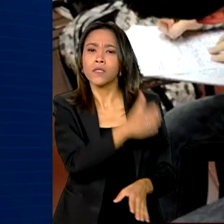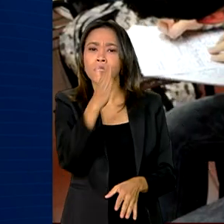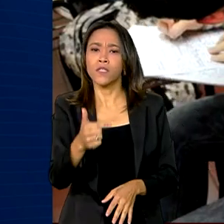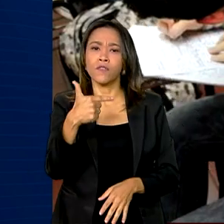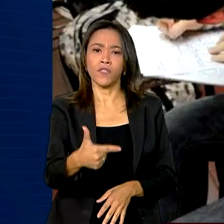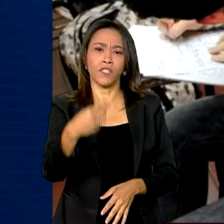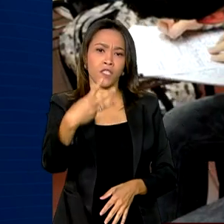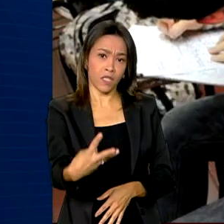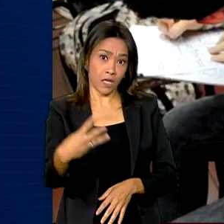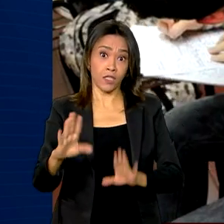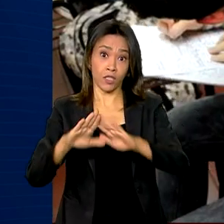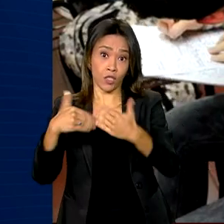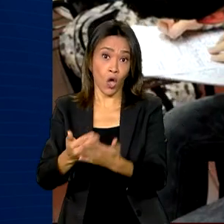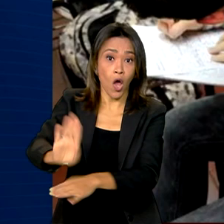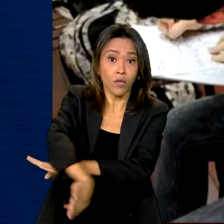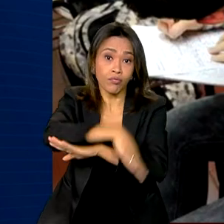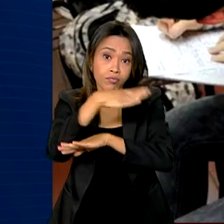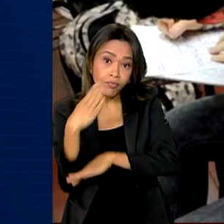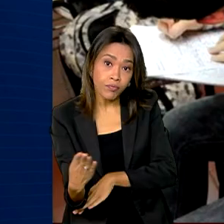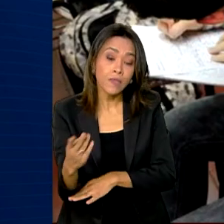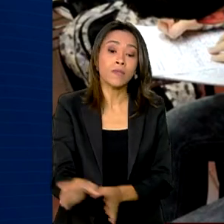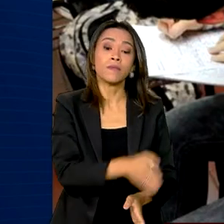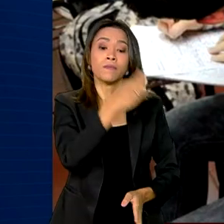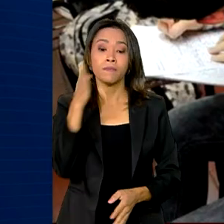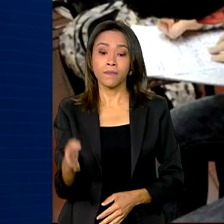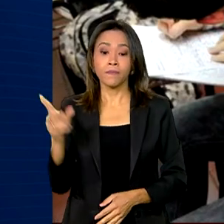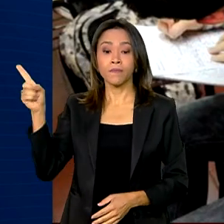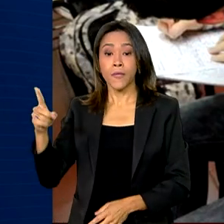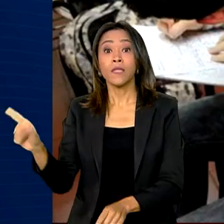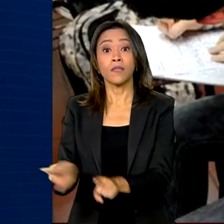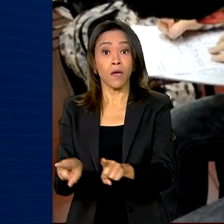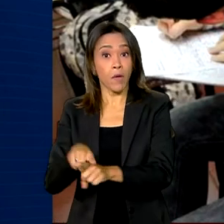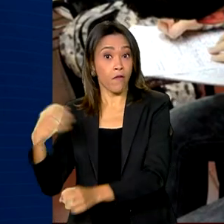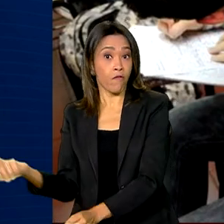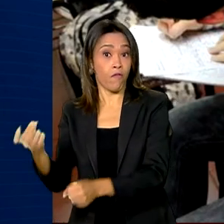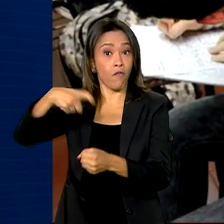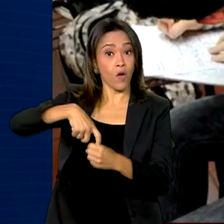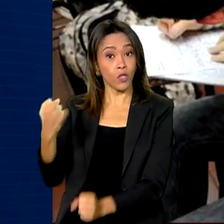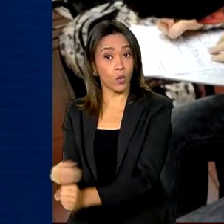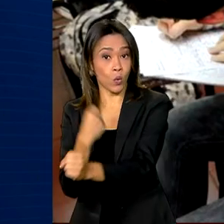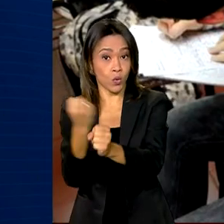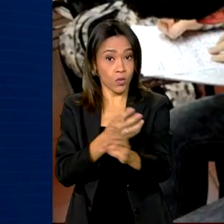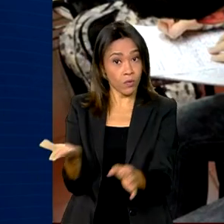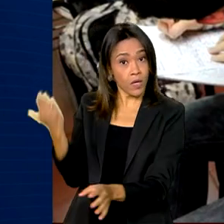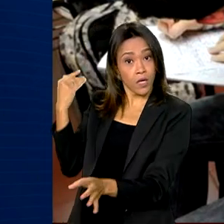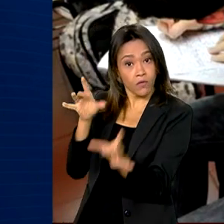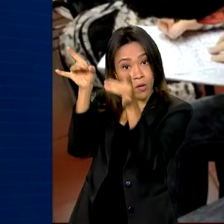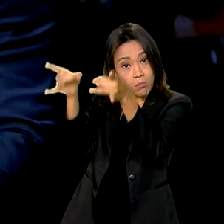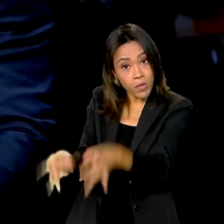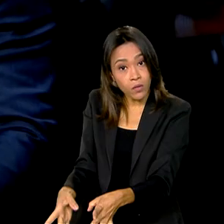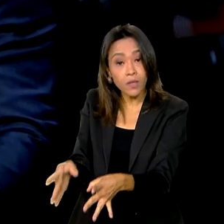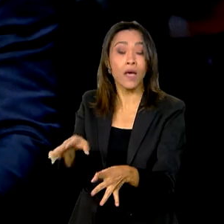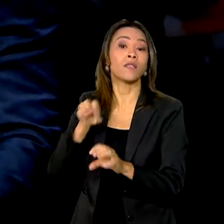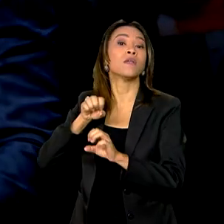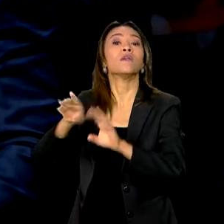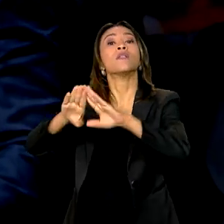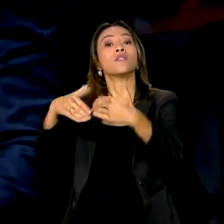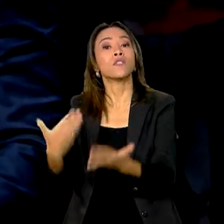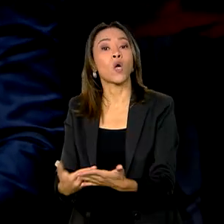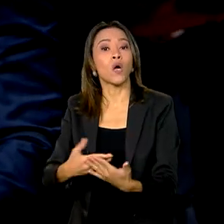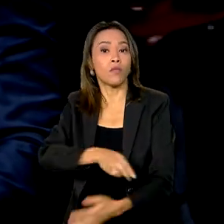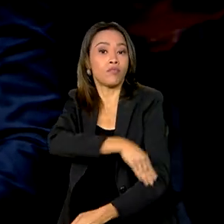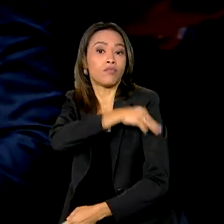escolas em tempo integral, além da retomada de obras paralisadas na educação básica. O Ministério